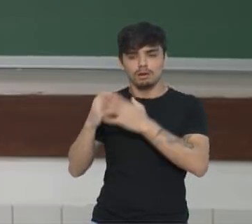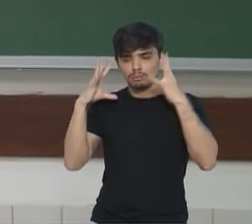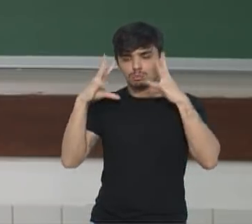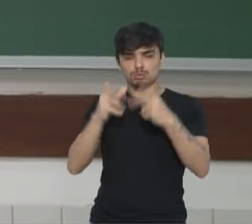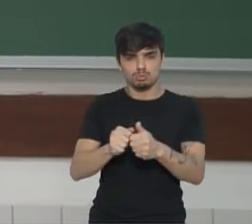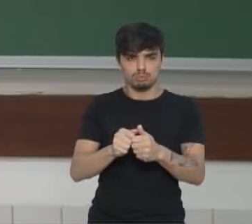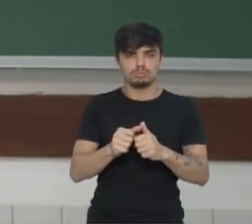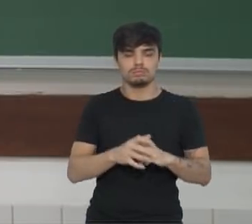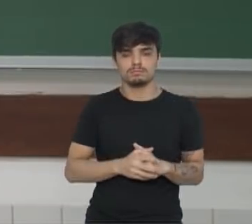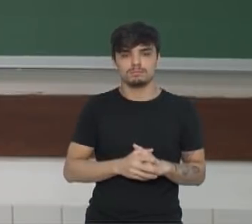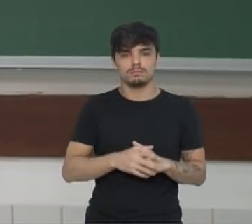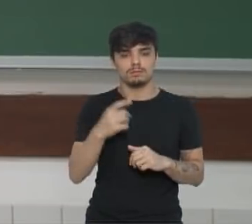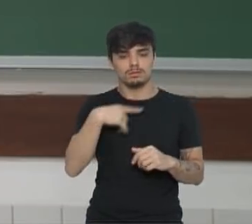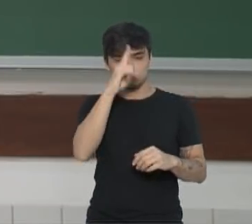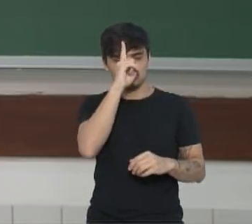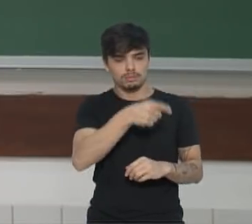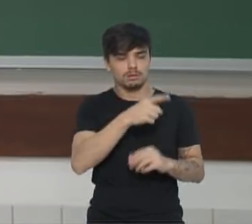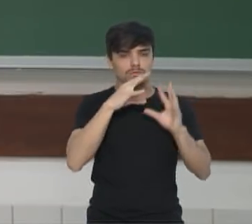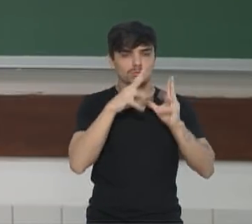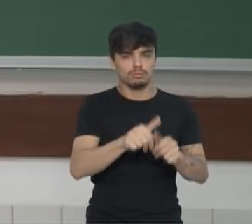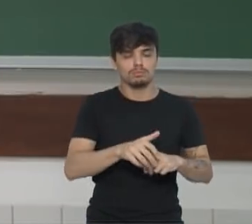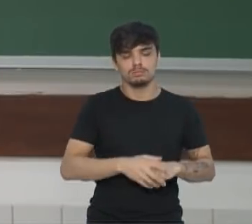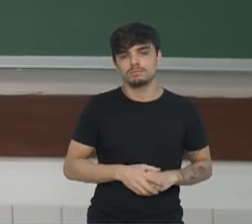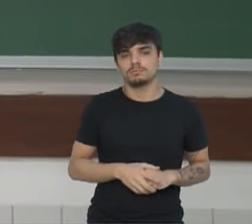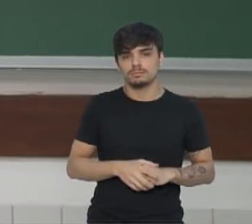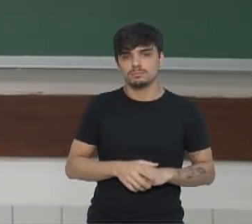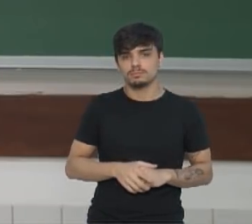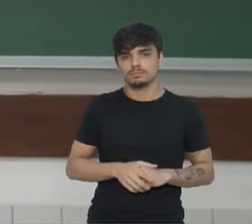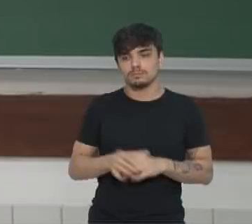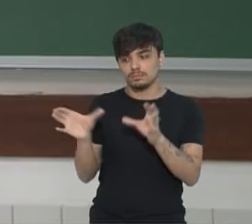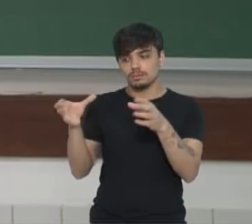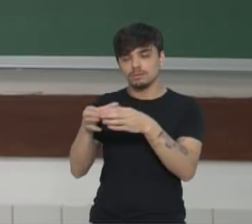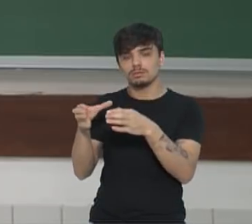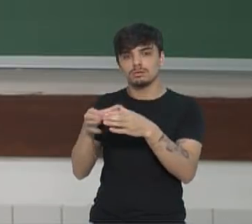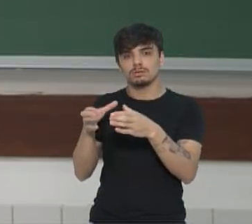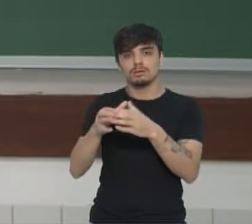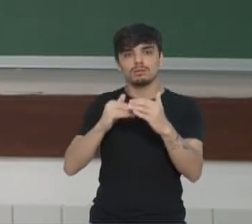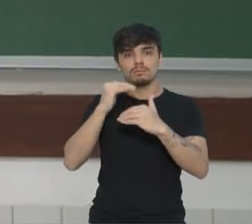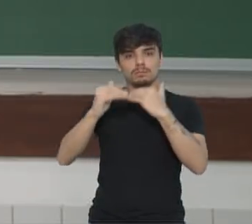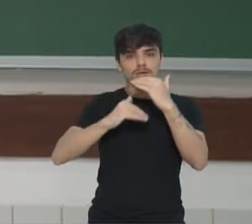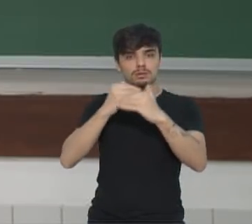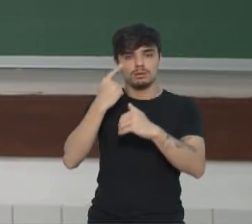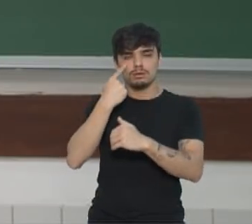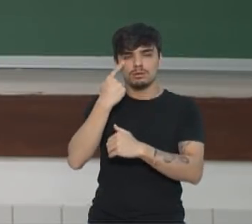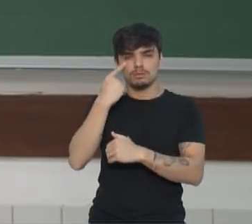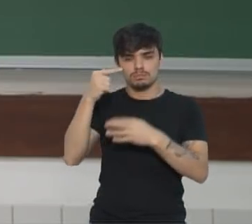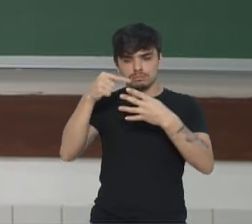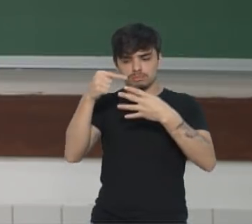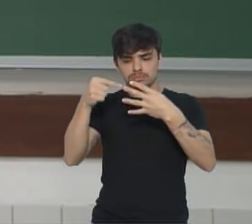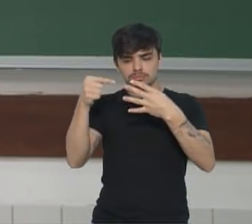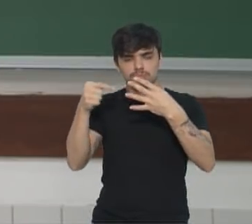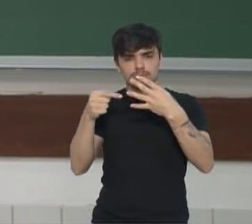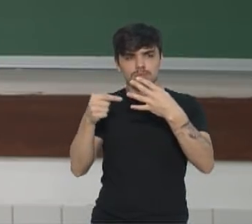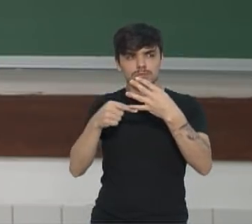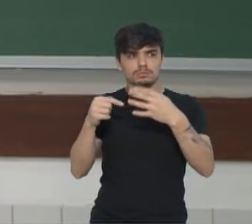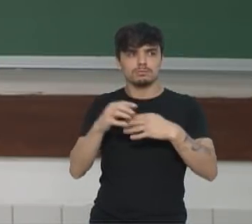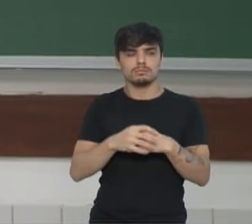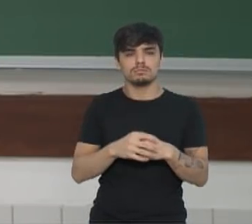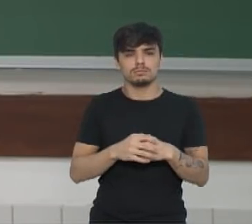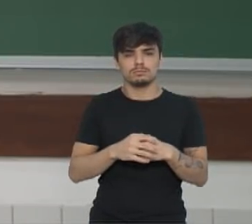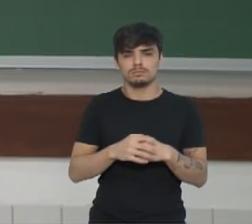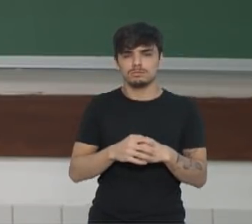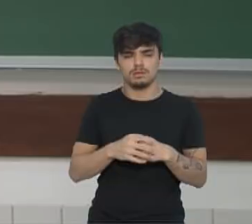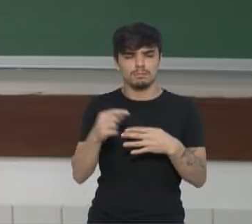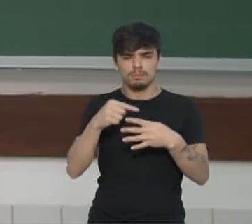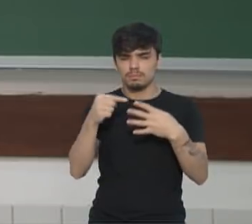convenção. Eles que mandavam. Nesse comitê participavam Robespierre, Marat, Danton,